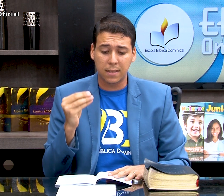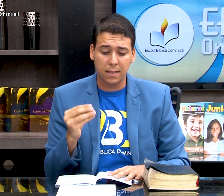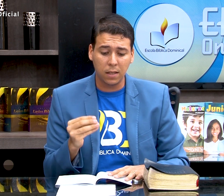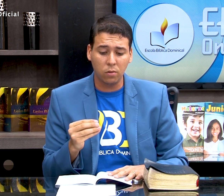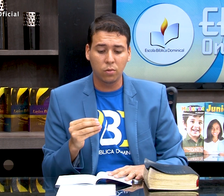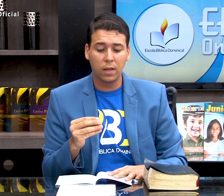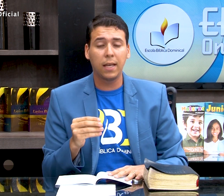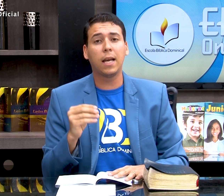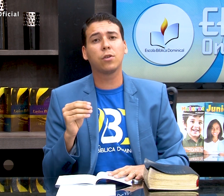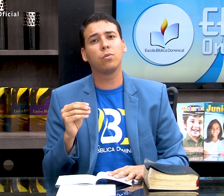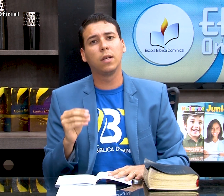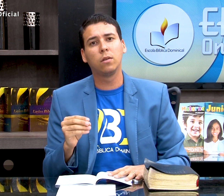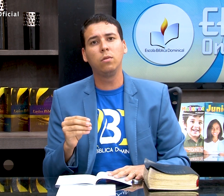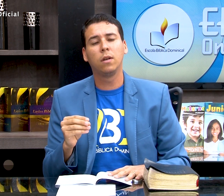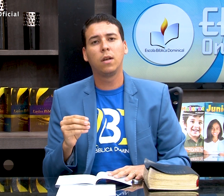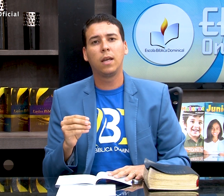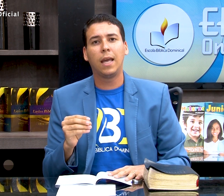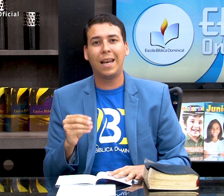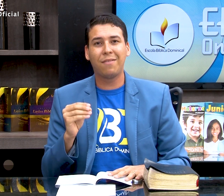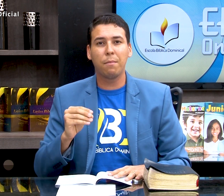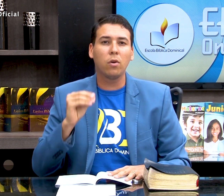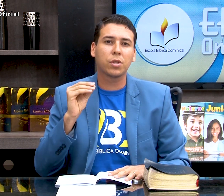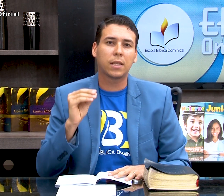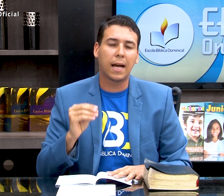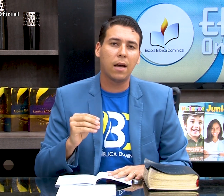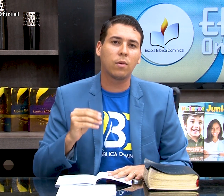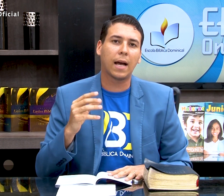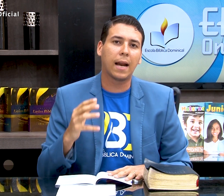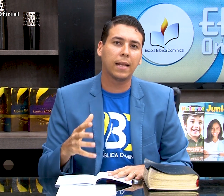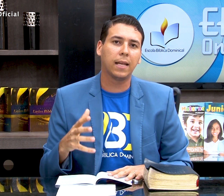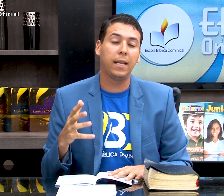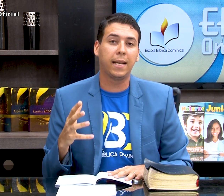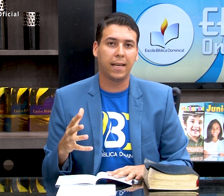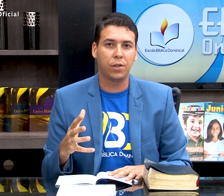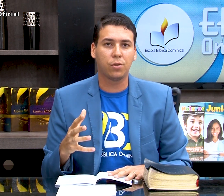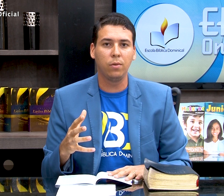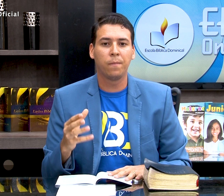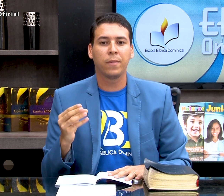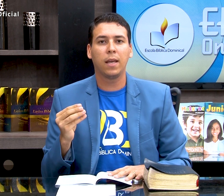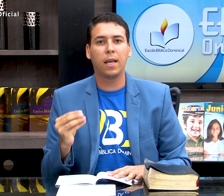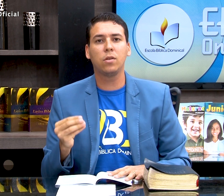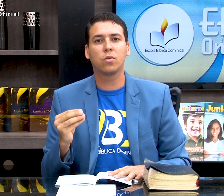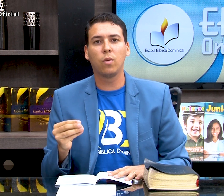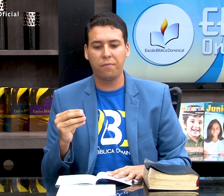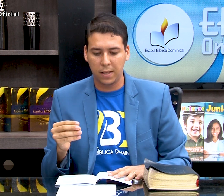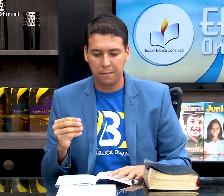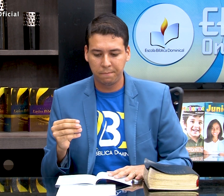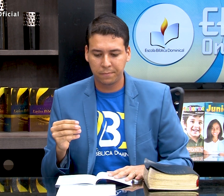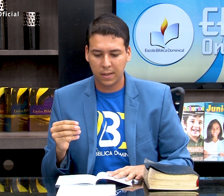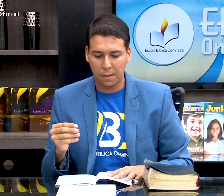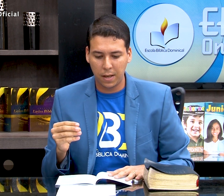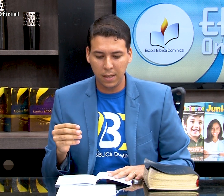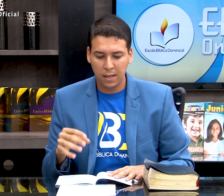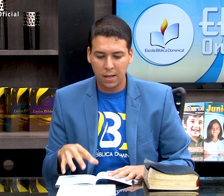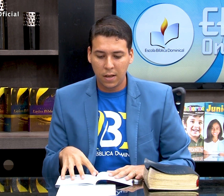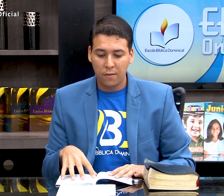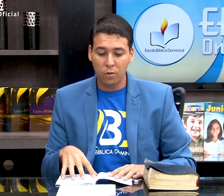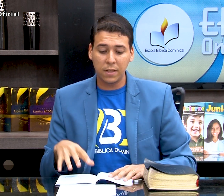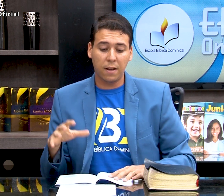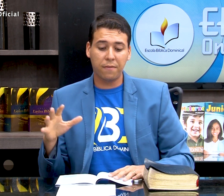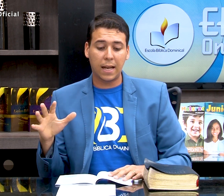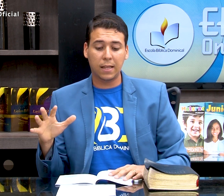obedecendo e ajudando, ele vai mostrar o caráter de Cristo em sua vida. Tá bem?